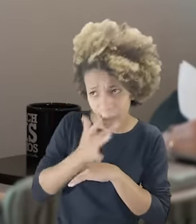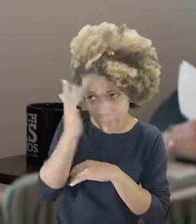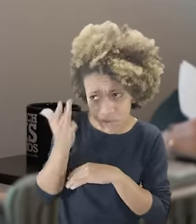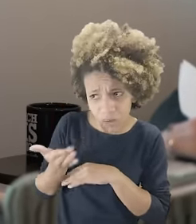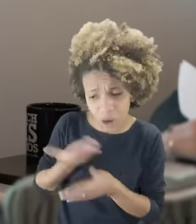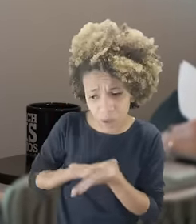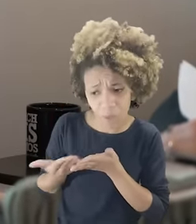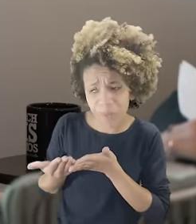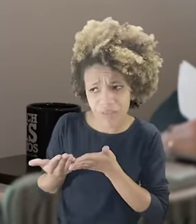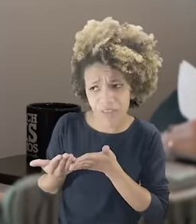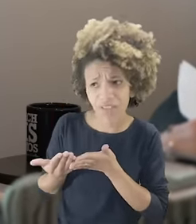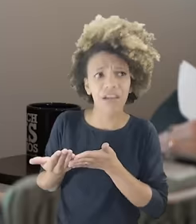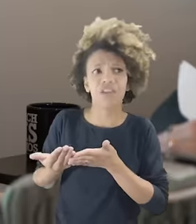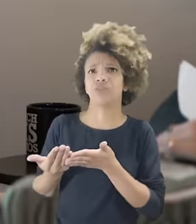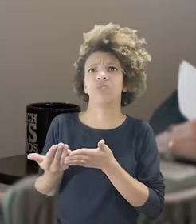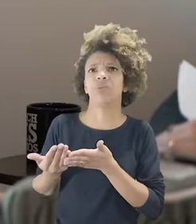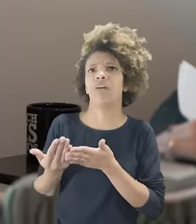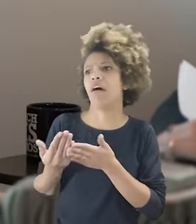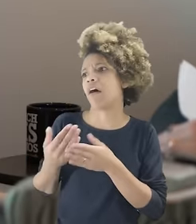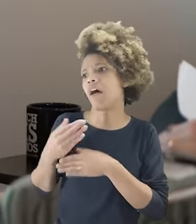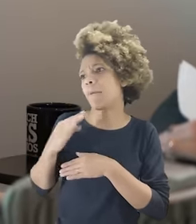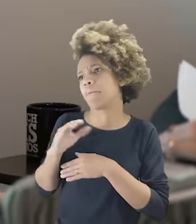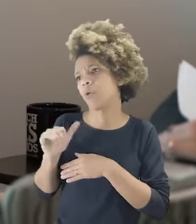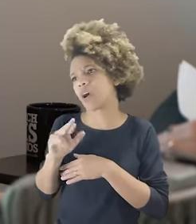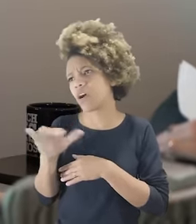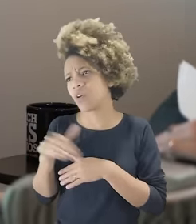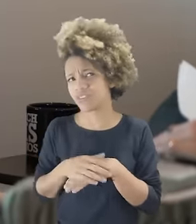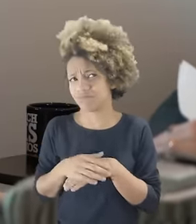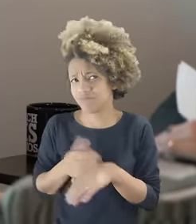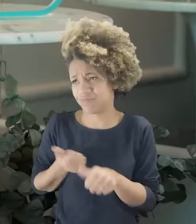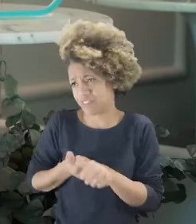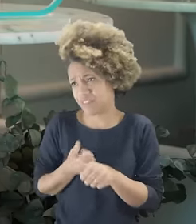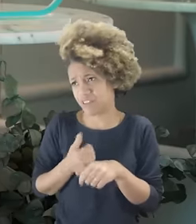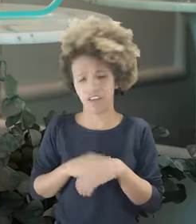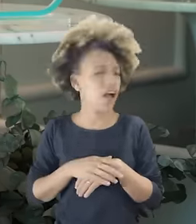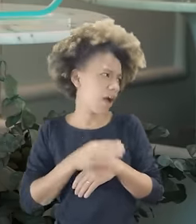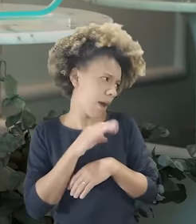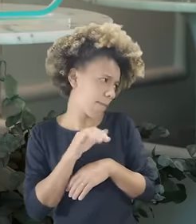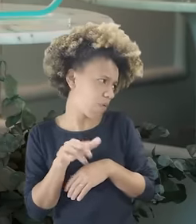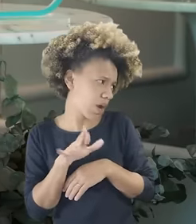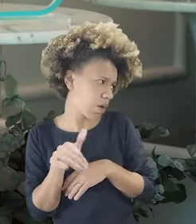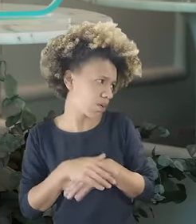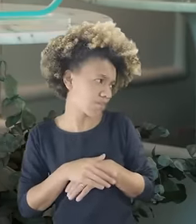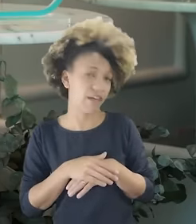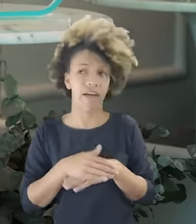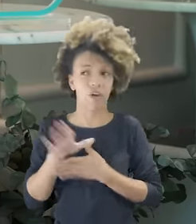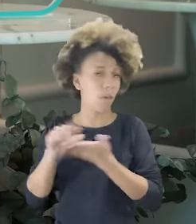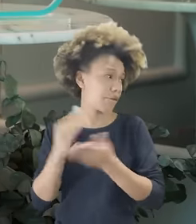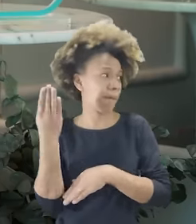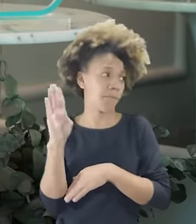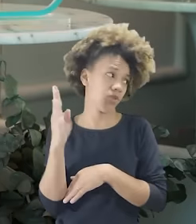começa ela age como se ela fosse a boca rosa mas na verdade quem tá seguindo ela ninguém e a boca rosa age como se fosse a Beyoncé